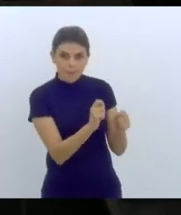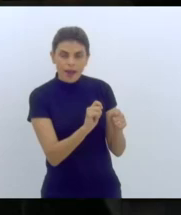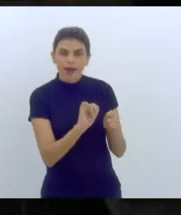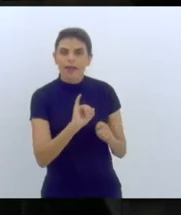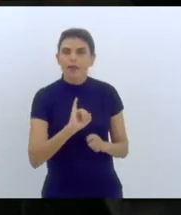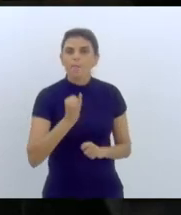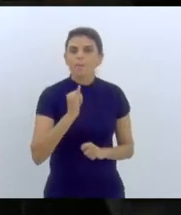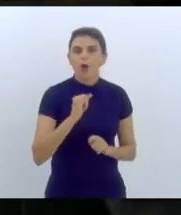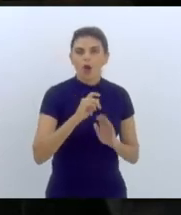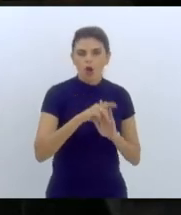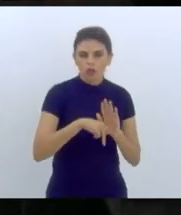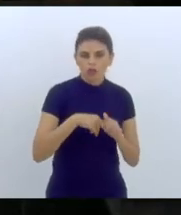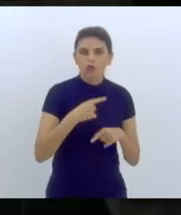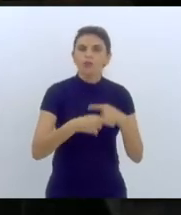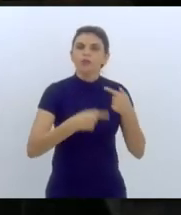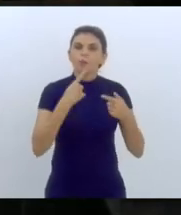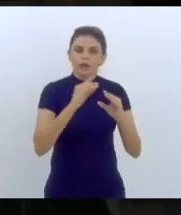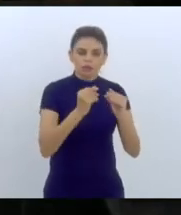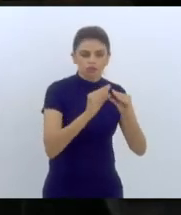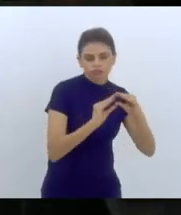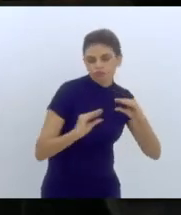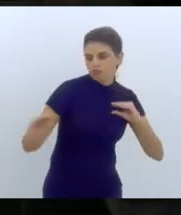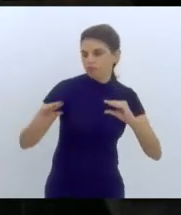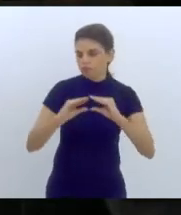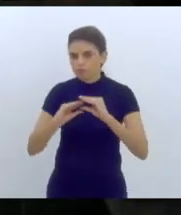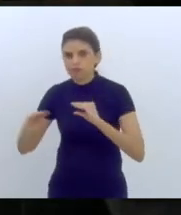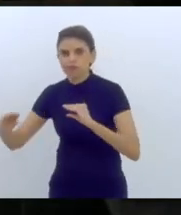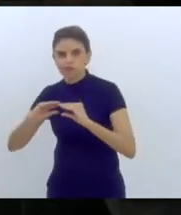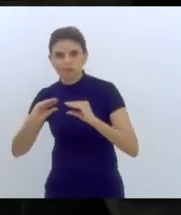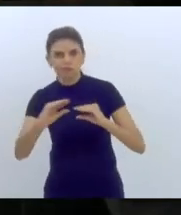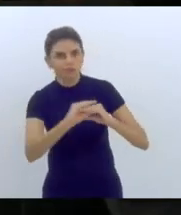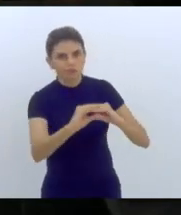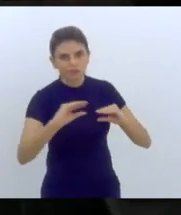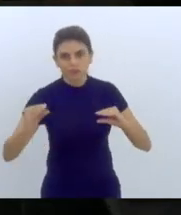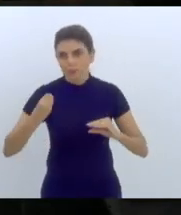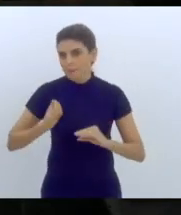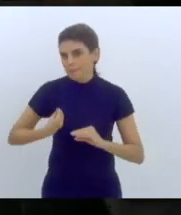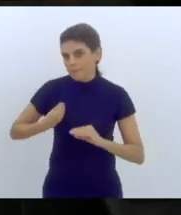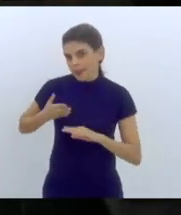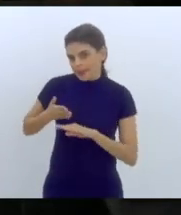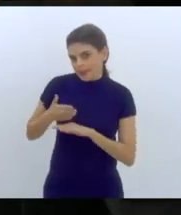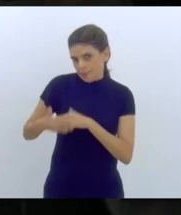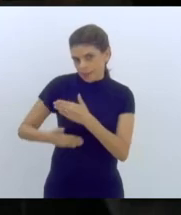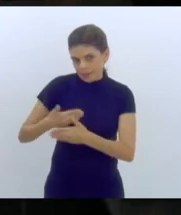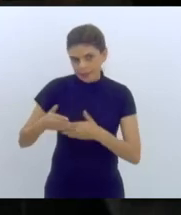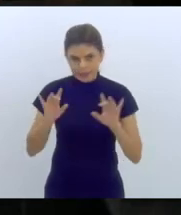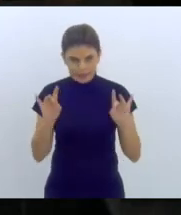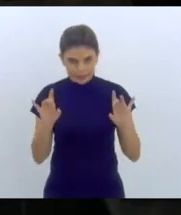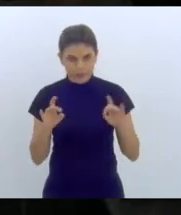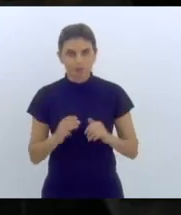impostos e da distribuição das participações especiais.